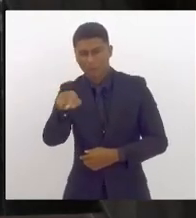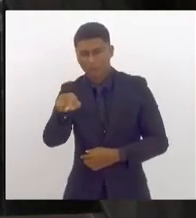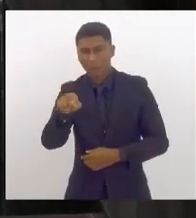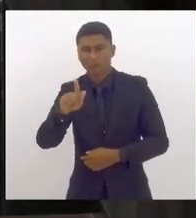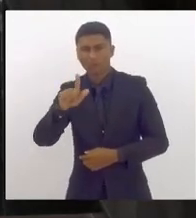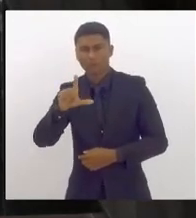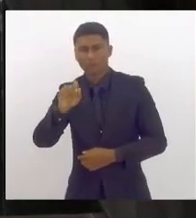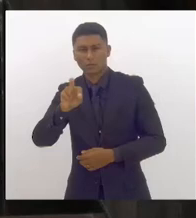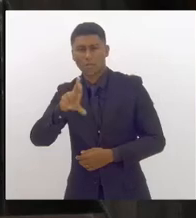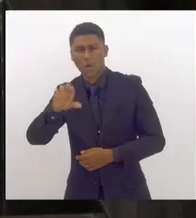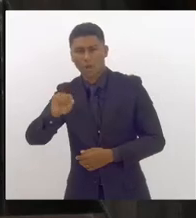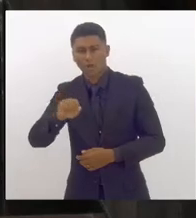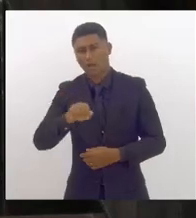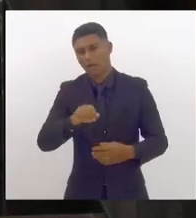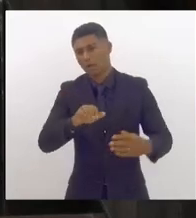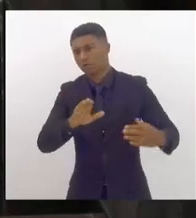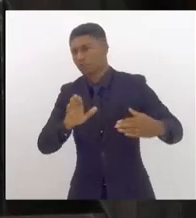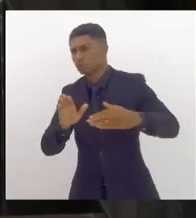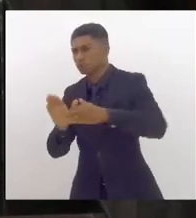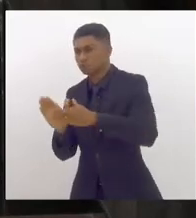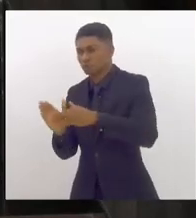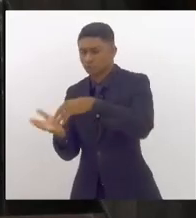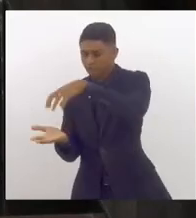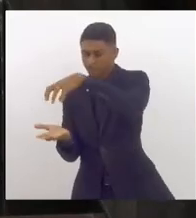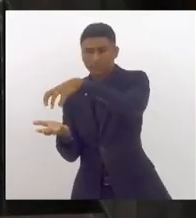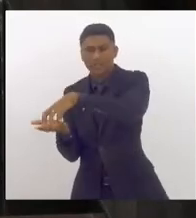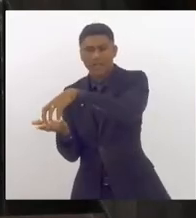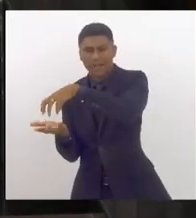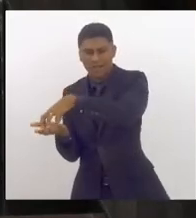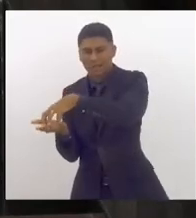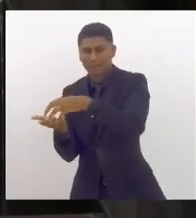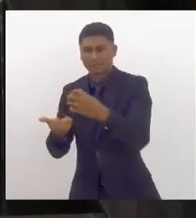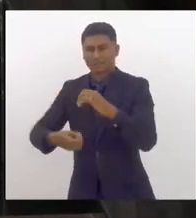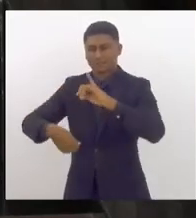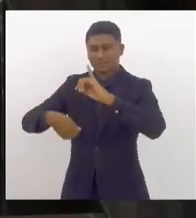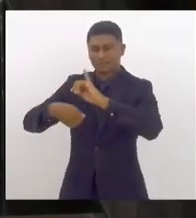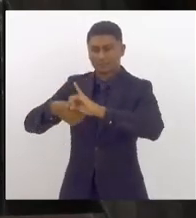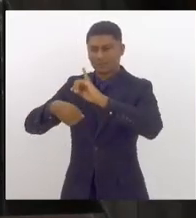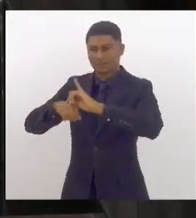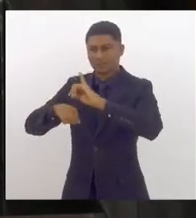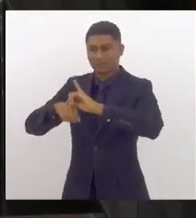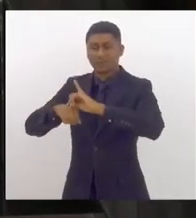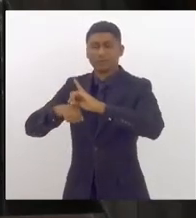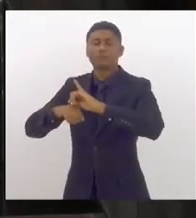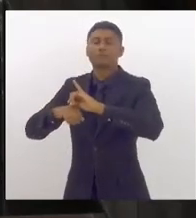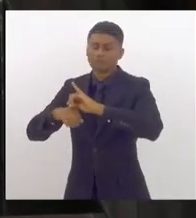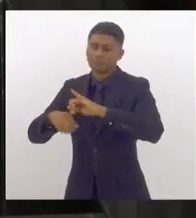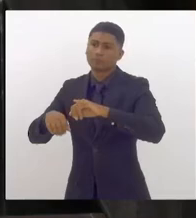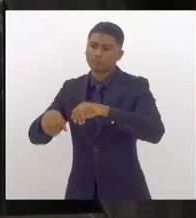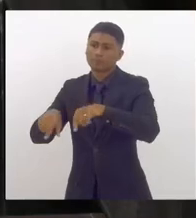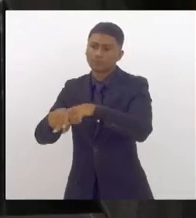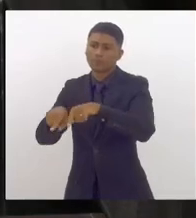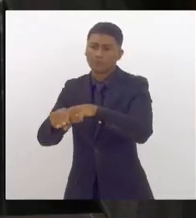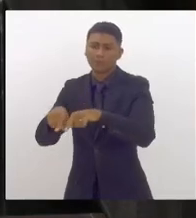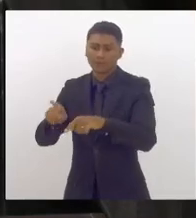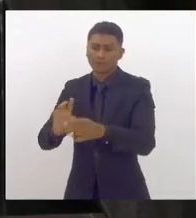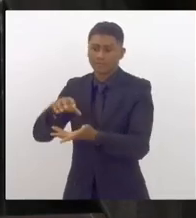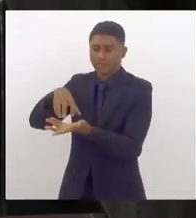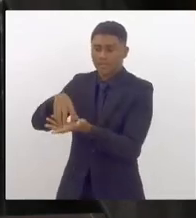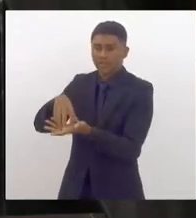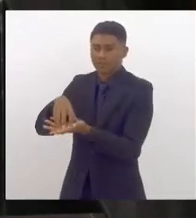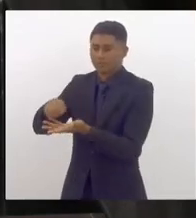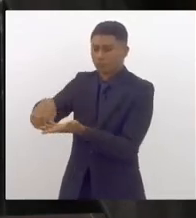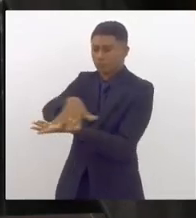Machado Glória até chegar o centro e daí se estendendo pelo centro da cidade como um todo